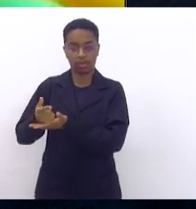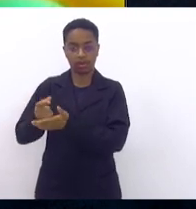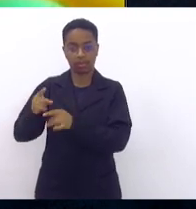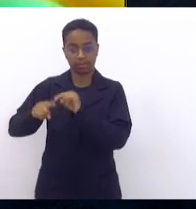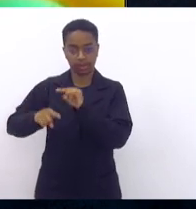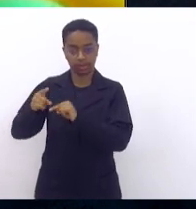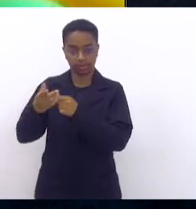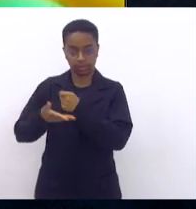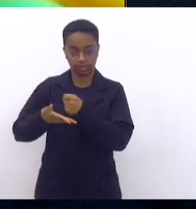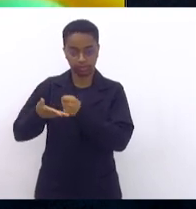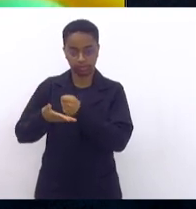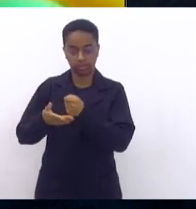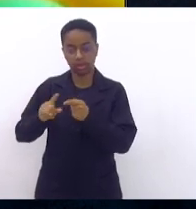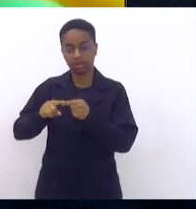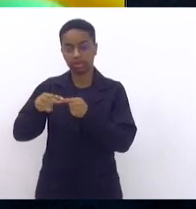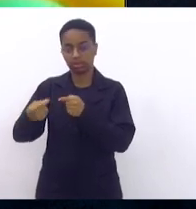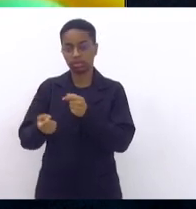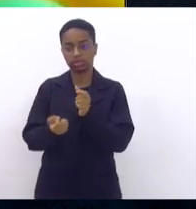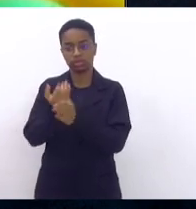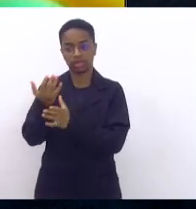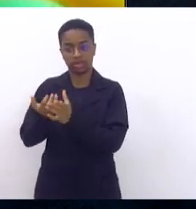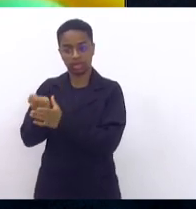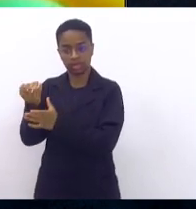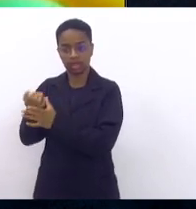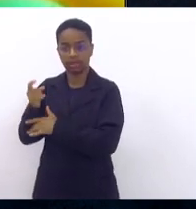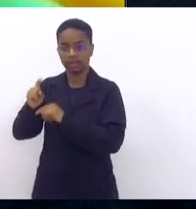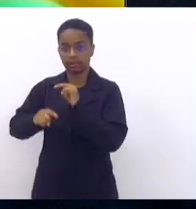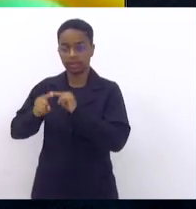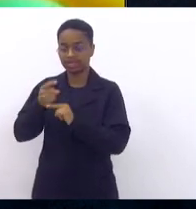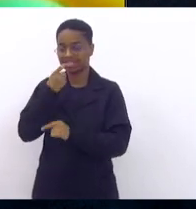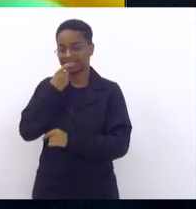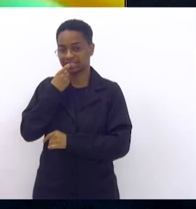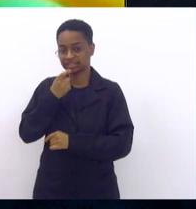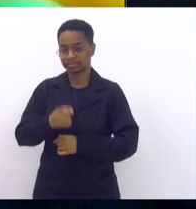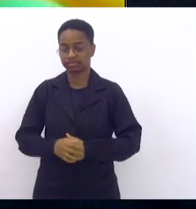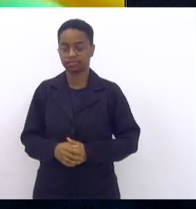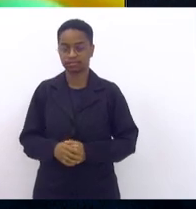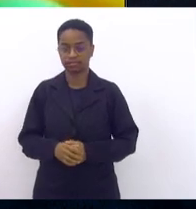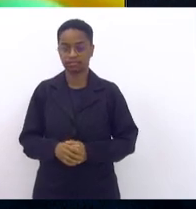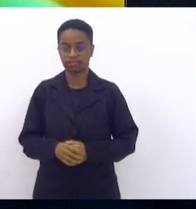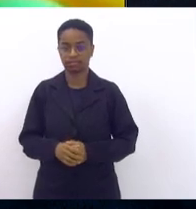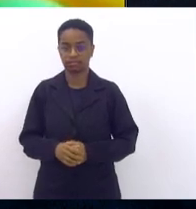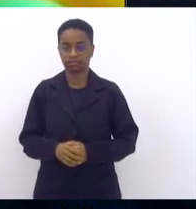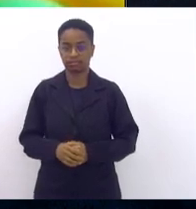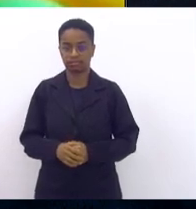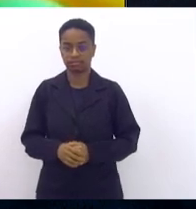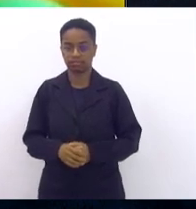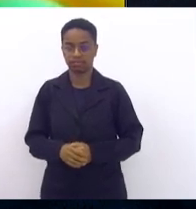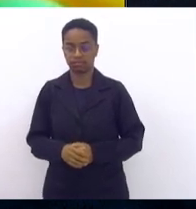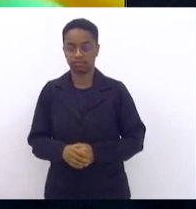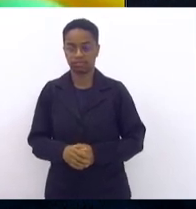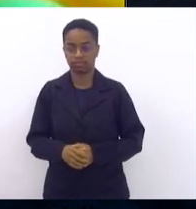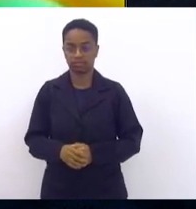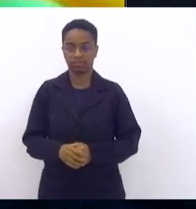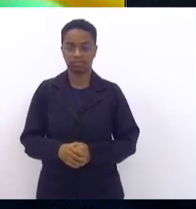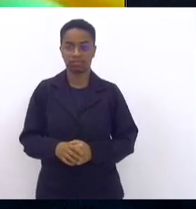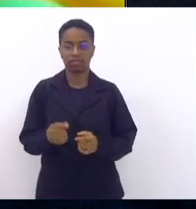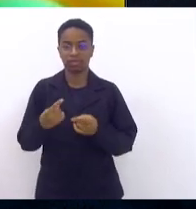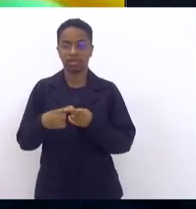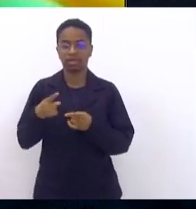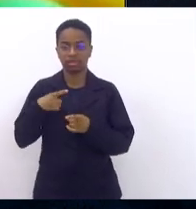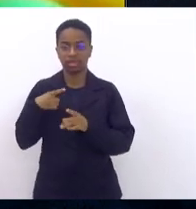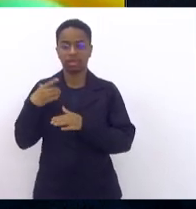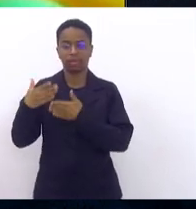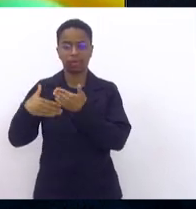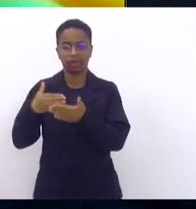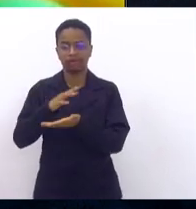a matéria-prima e produz os produtos termoplásticos os produtos e aí em vários processos né